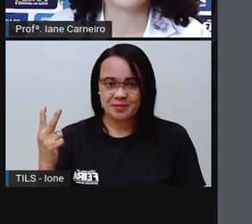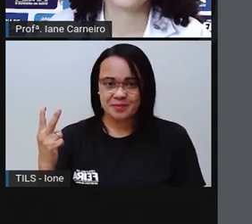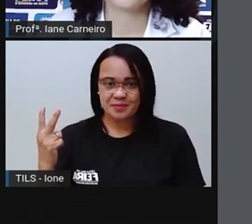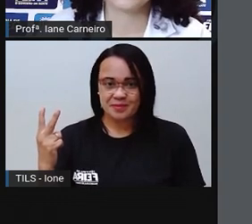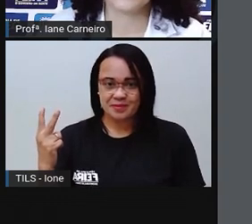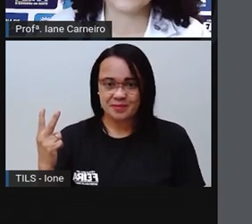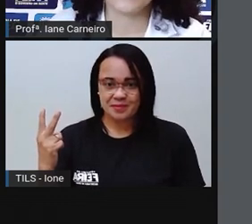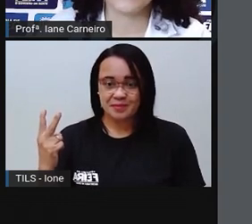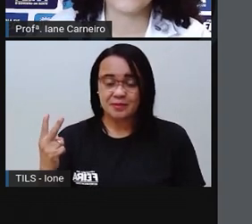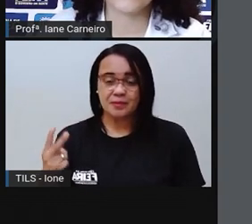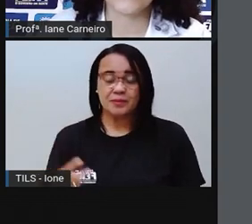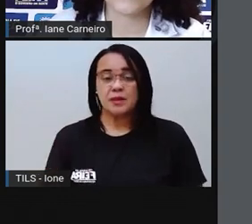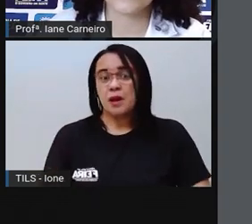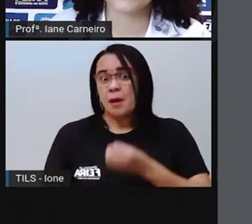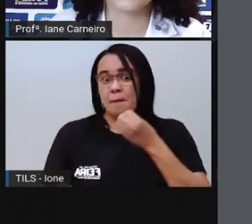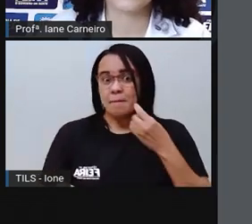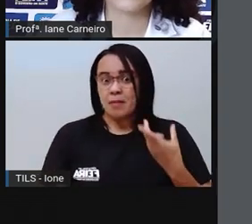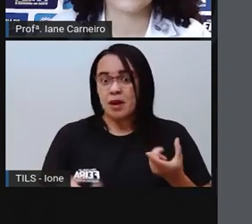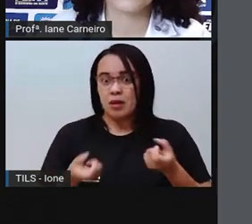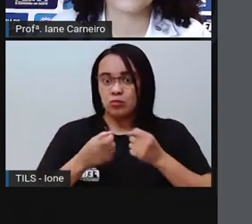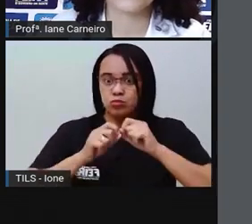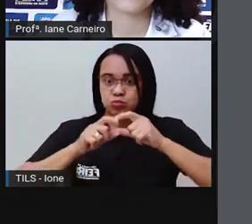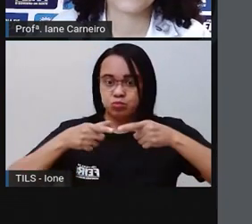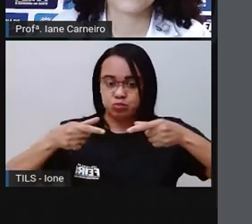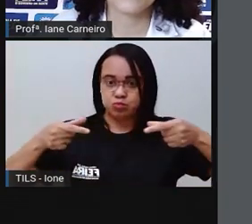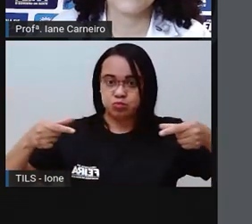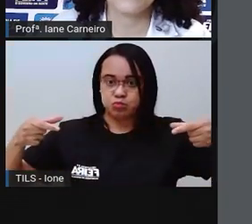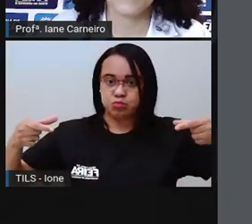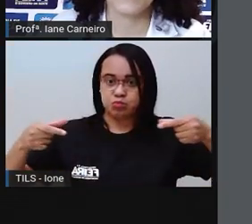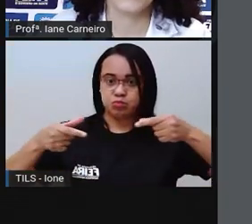Bem compridos,